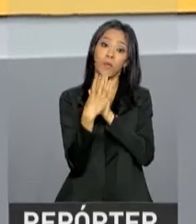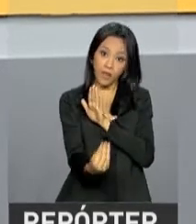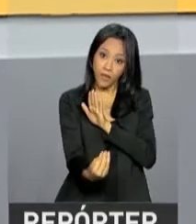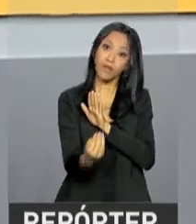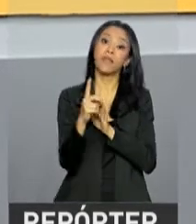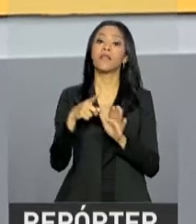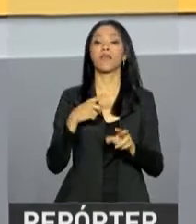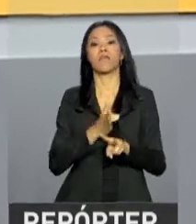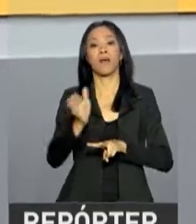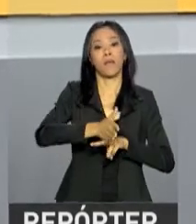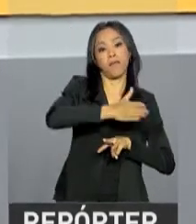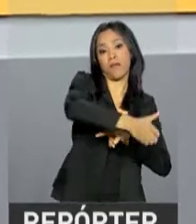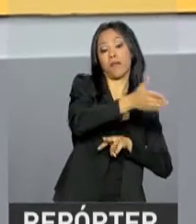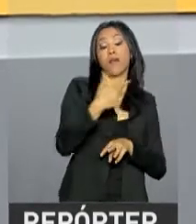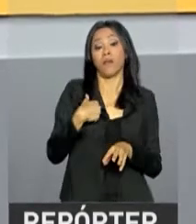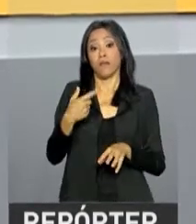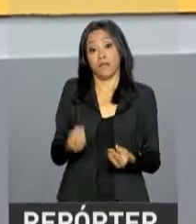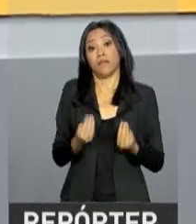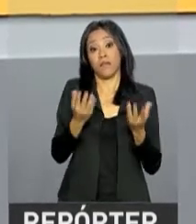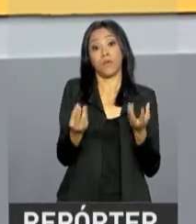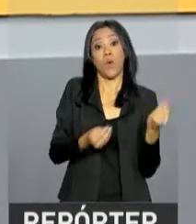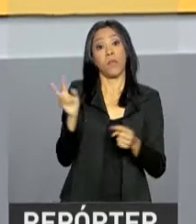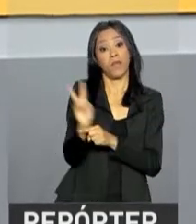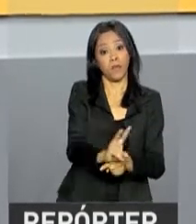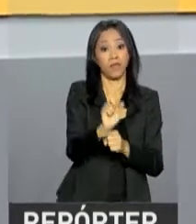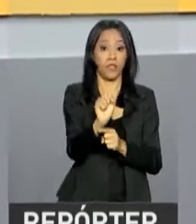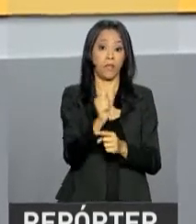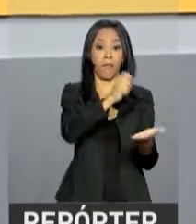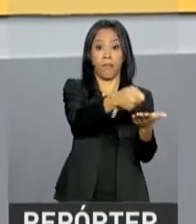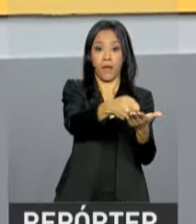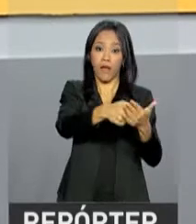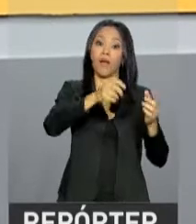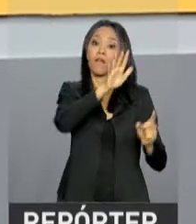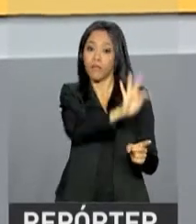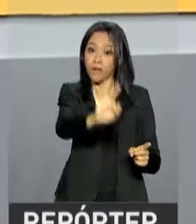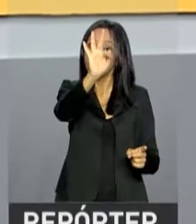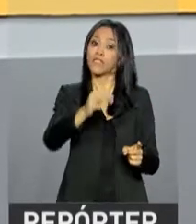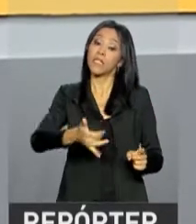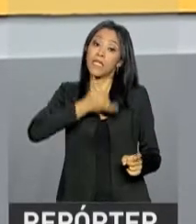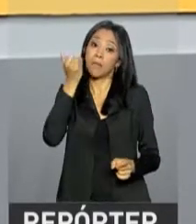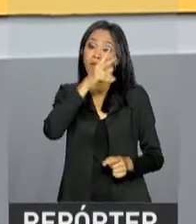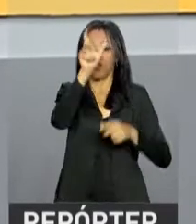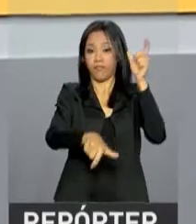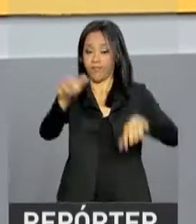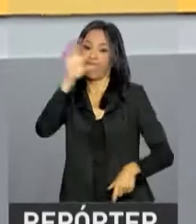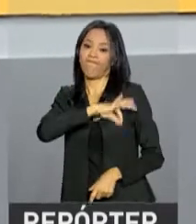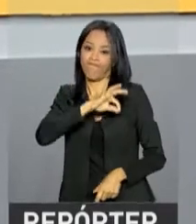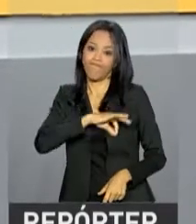e modalidades oferecendo condições de financiamentos que variam conforme a renda familiar do candidato para esta edição são